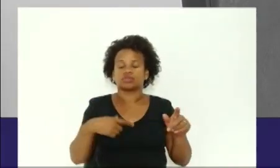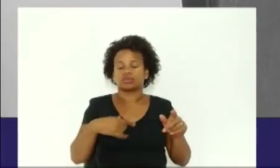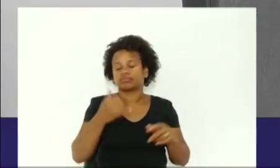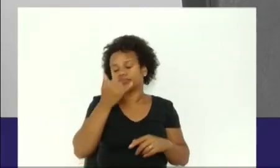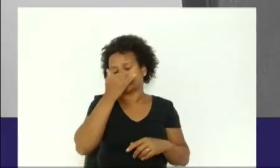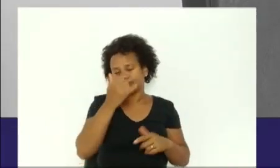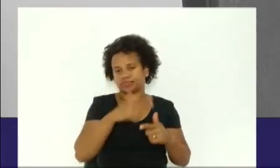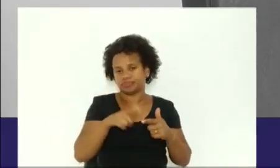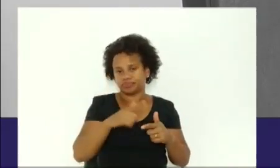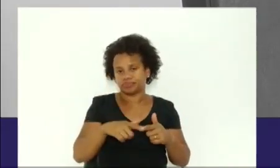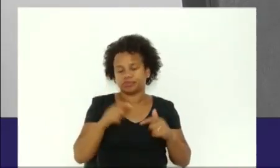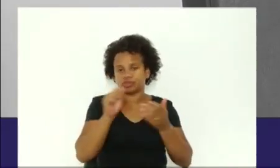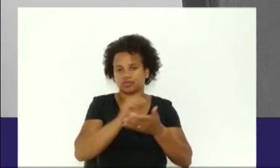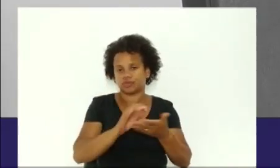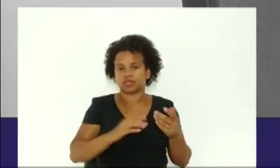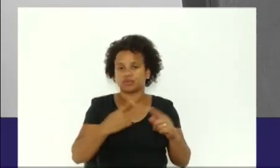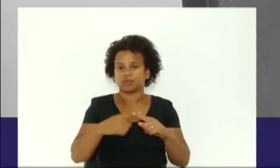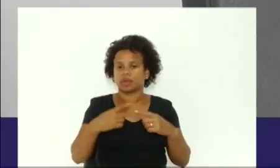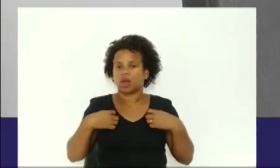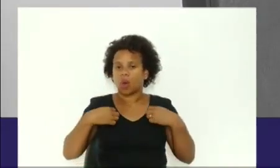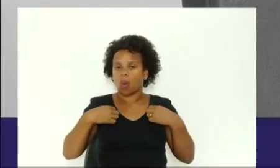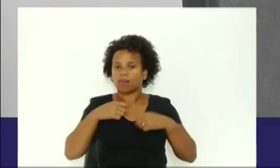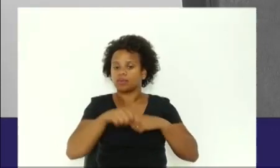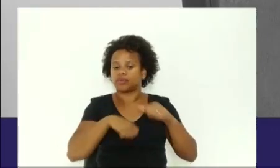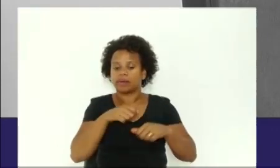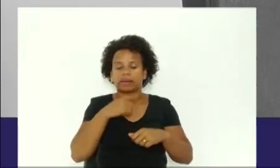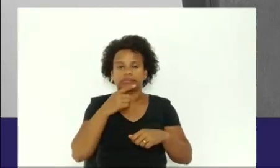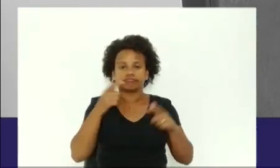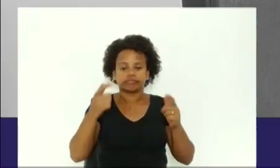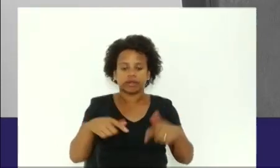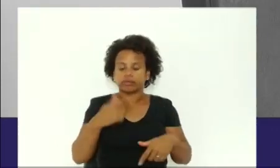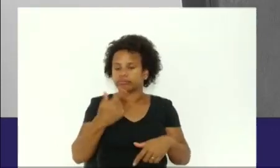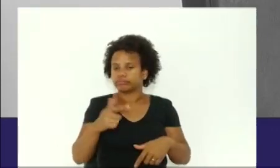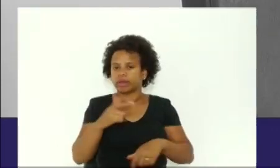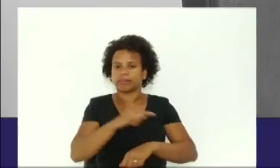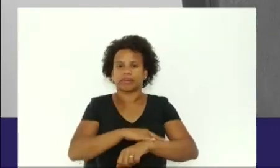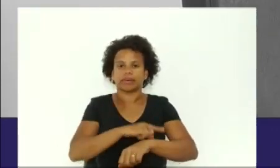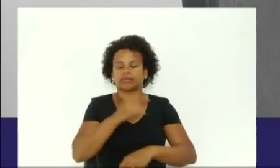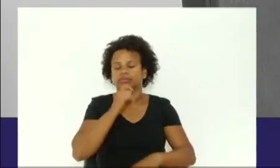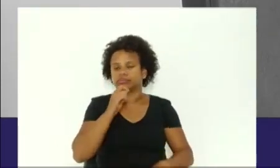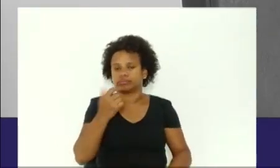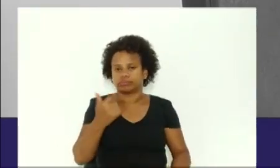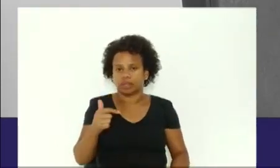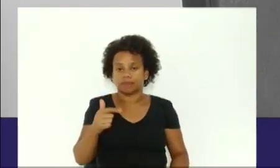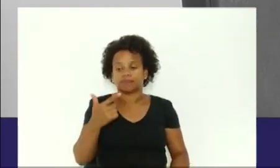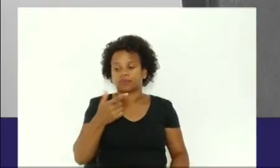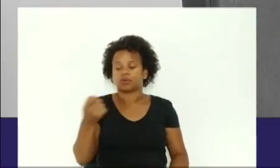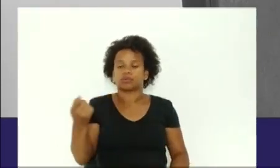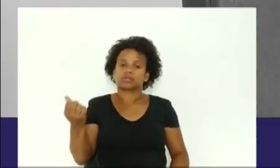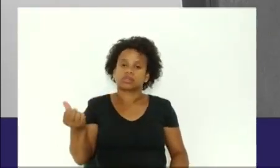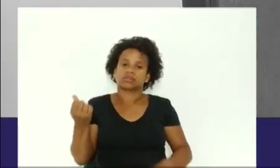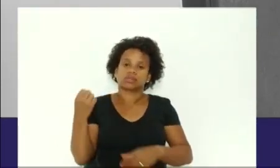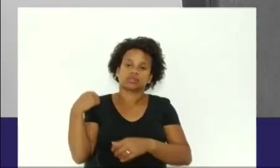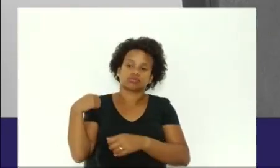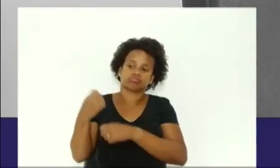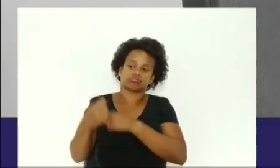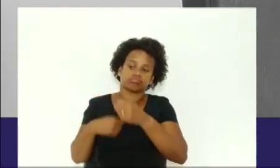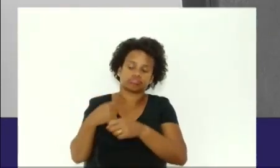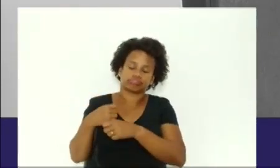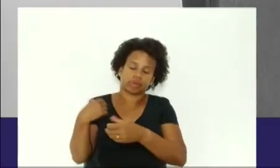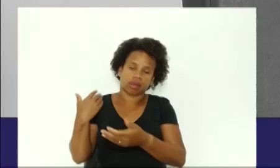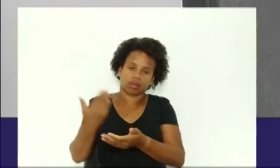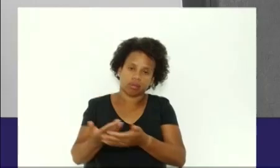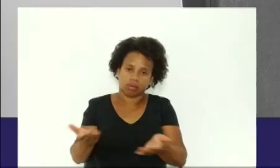pela falta de vestiário e banheiros. Desde o ano de 2016, essa Casa de Leis realiza a solicitação de vestiários